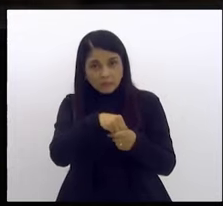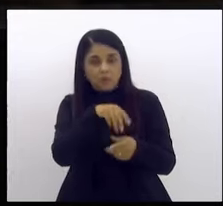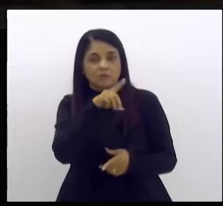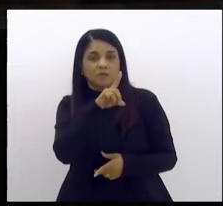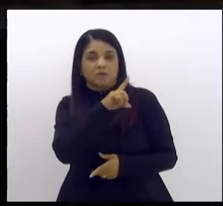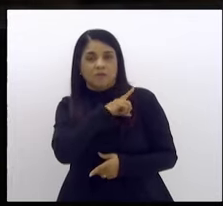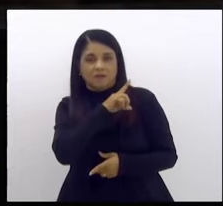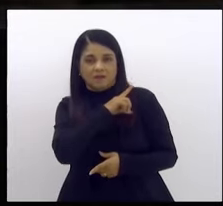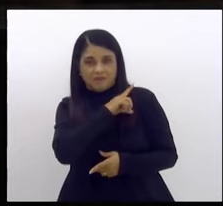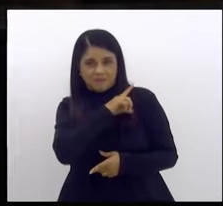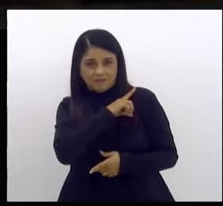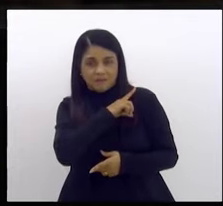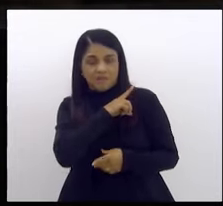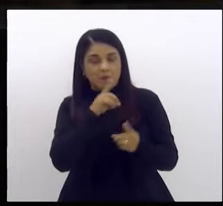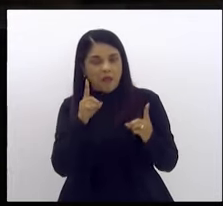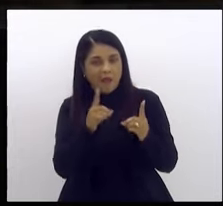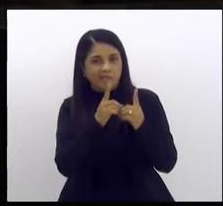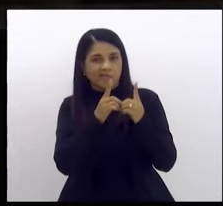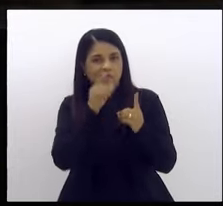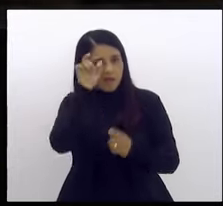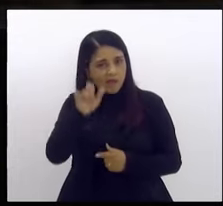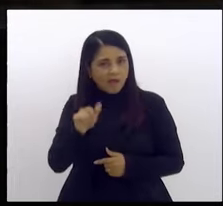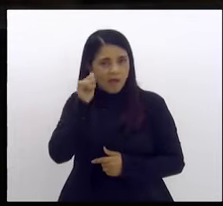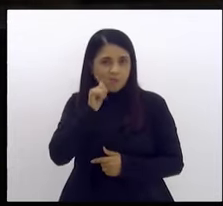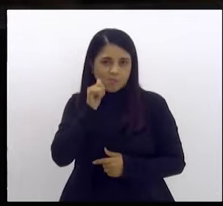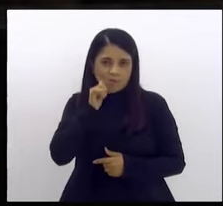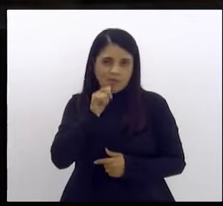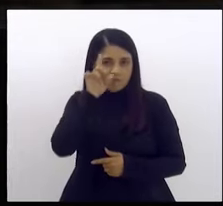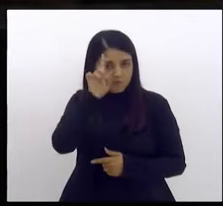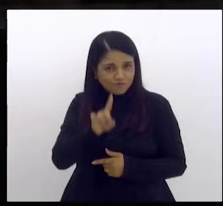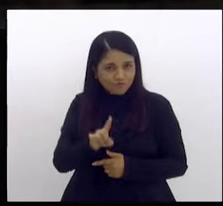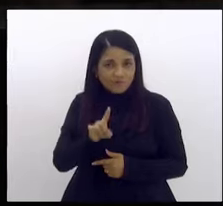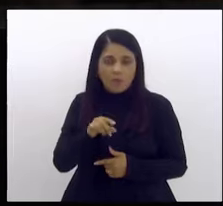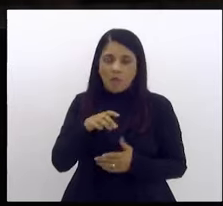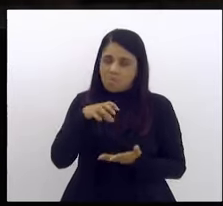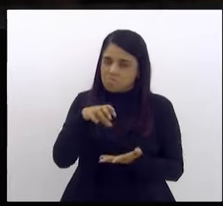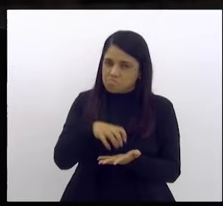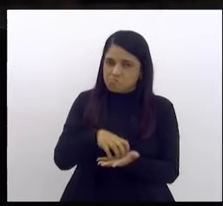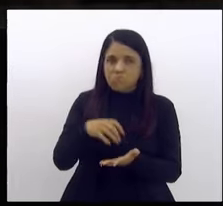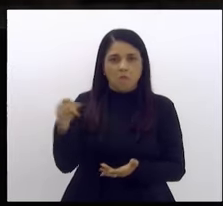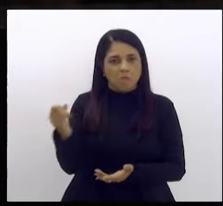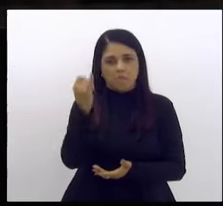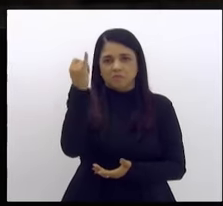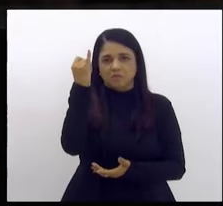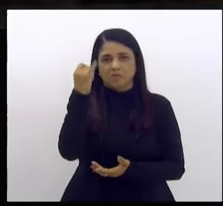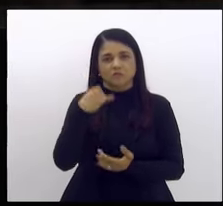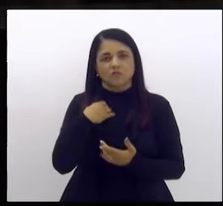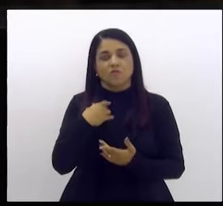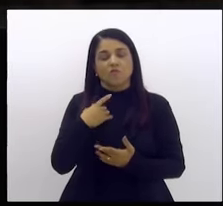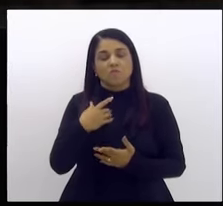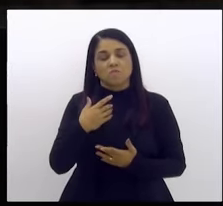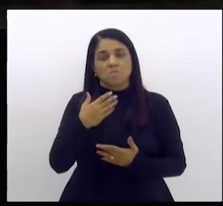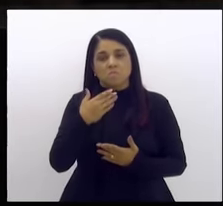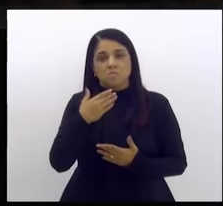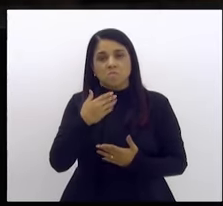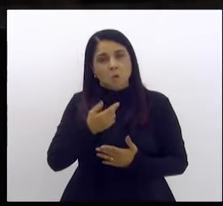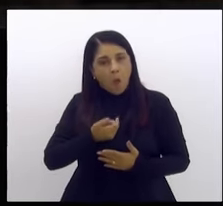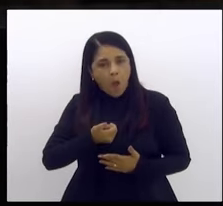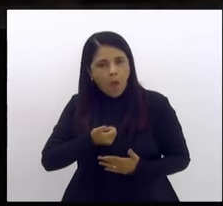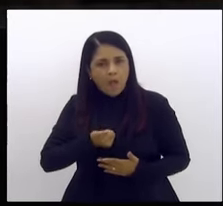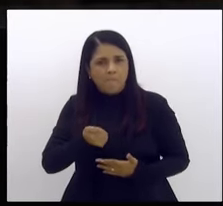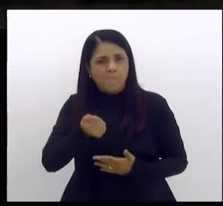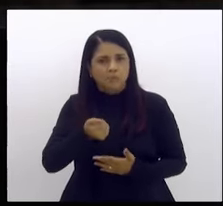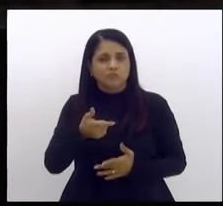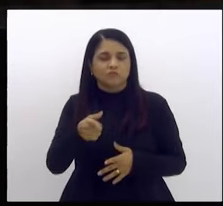delegacias, para atender as mulheres na sua dignidade humana, é central e importante. Então, fica aqui o nosso repúdio diante